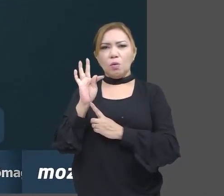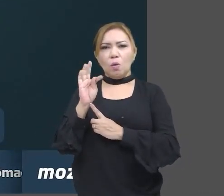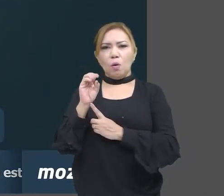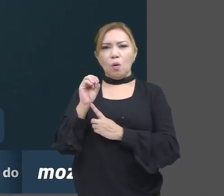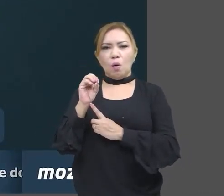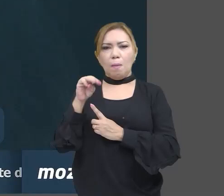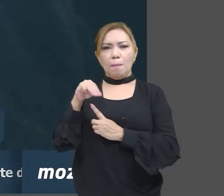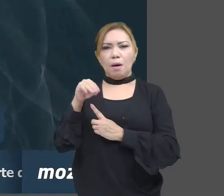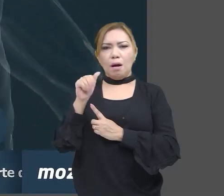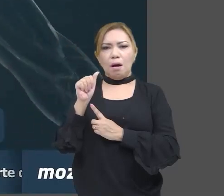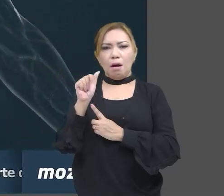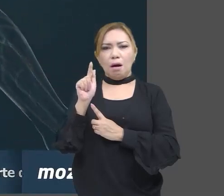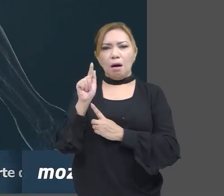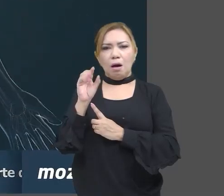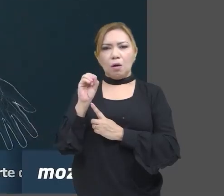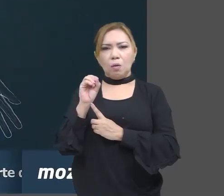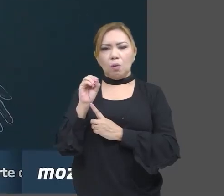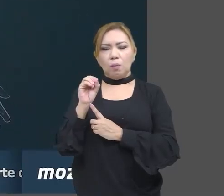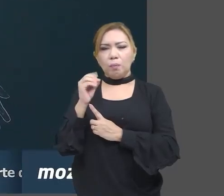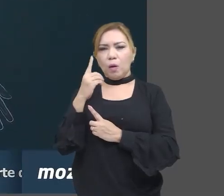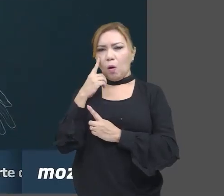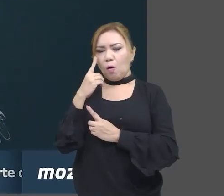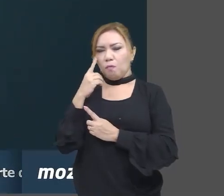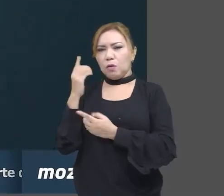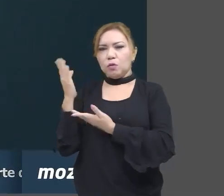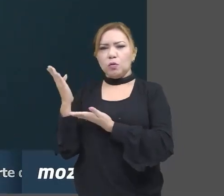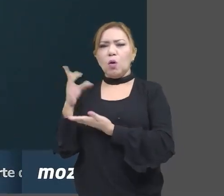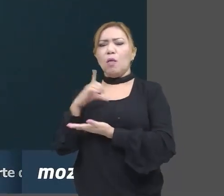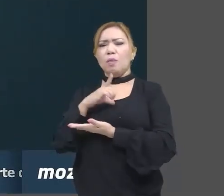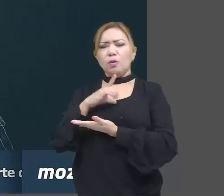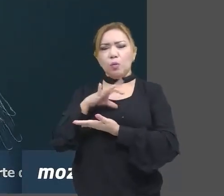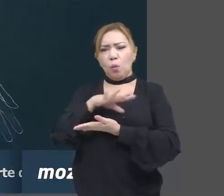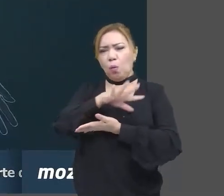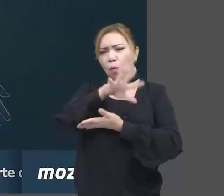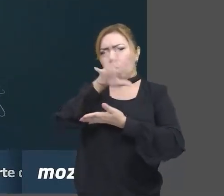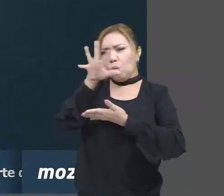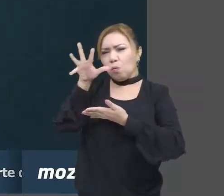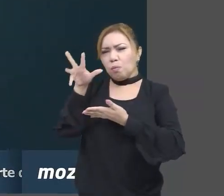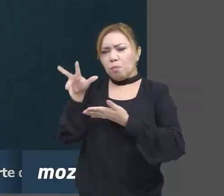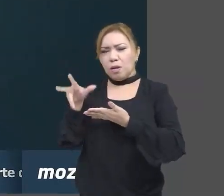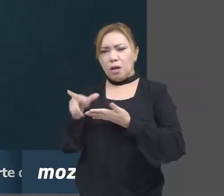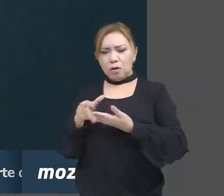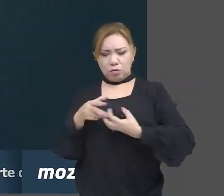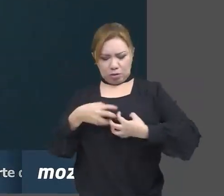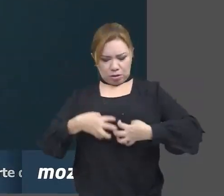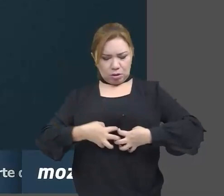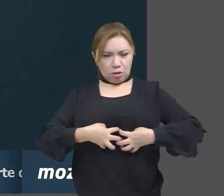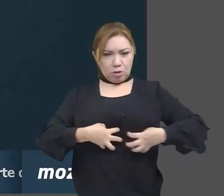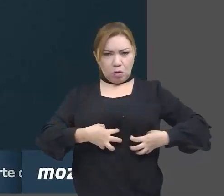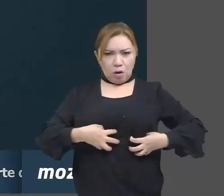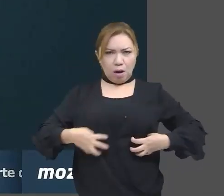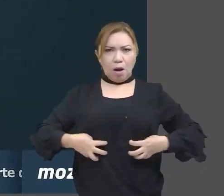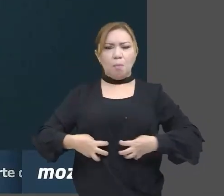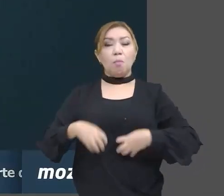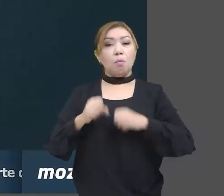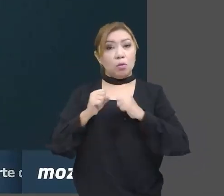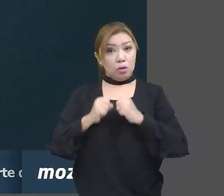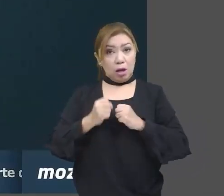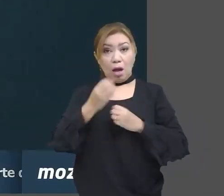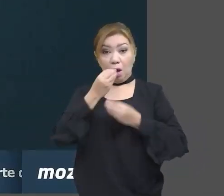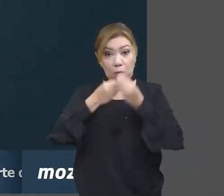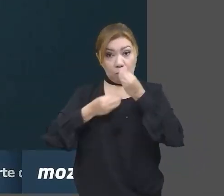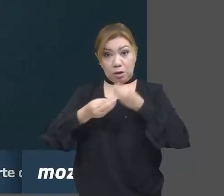Então vocês vejam só como existe todo um complexo digestivo, né? Para poder o alimento chegar